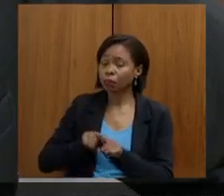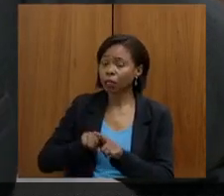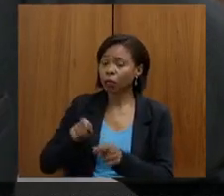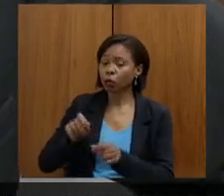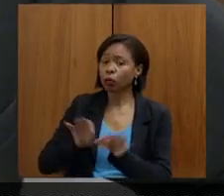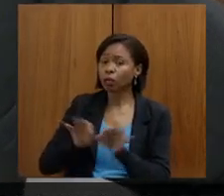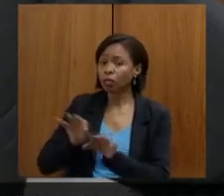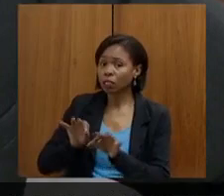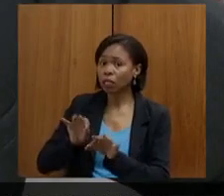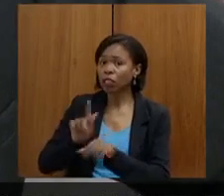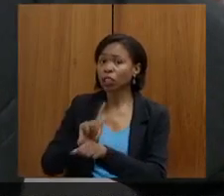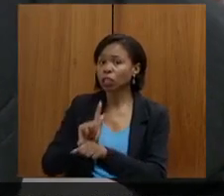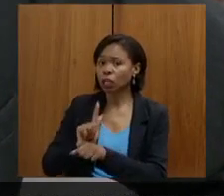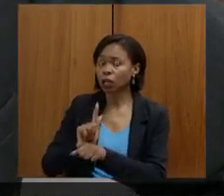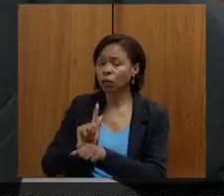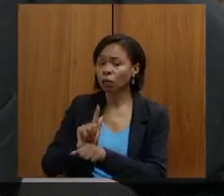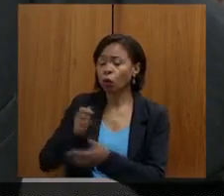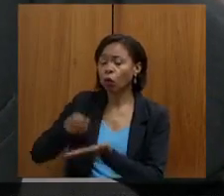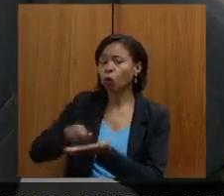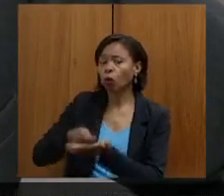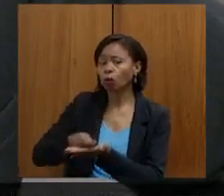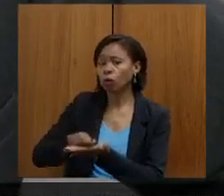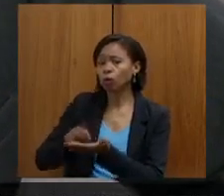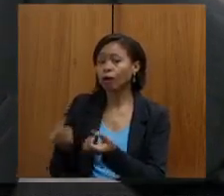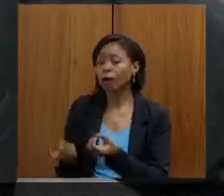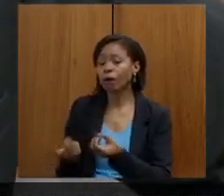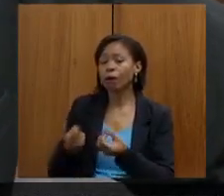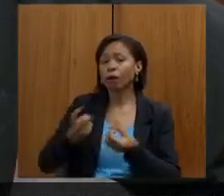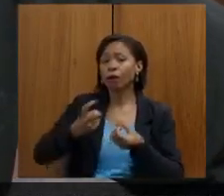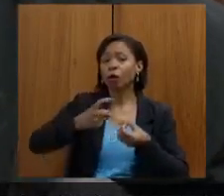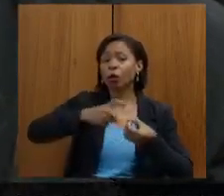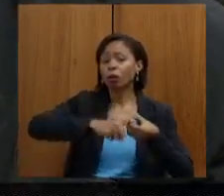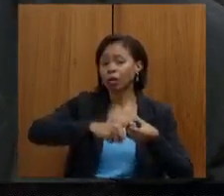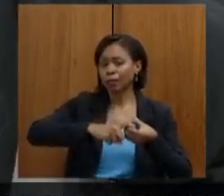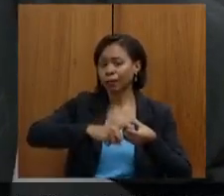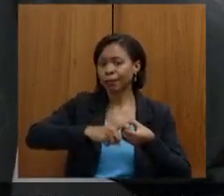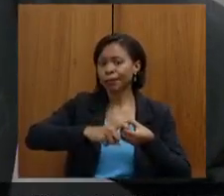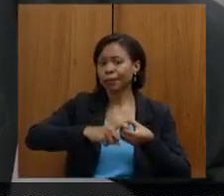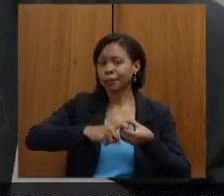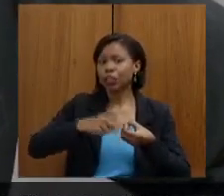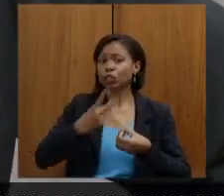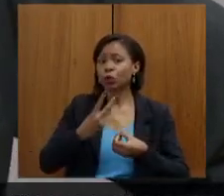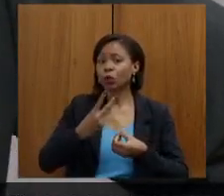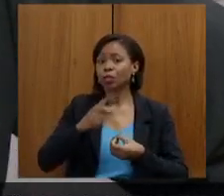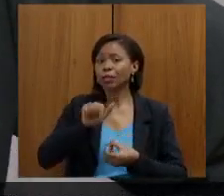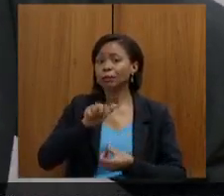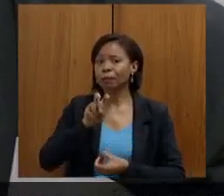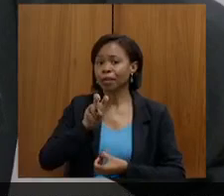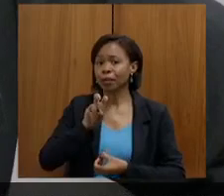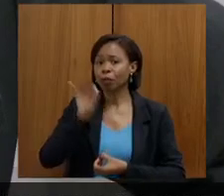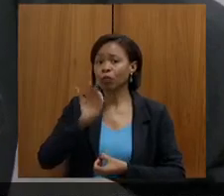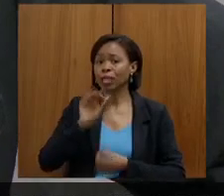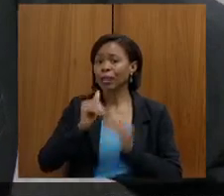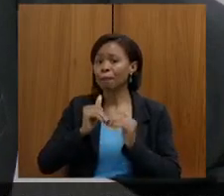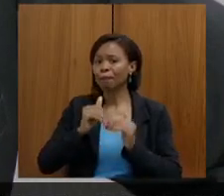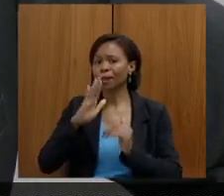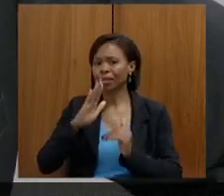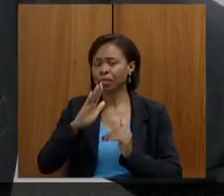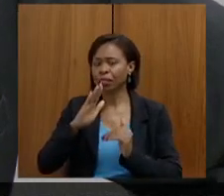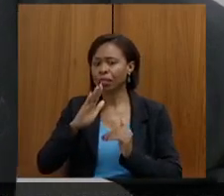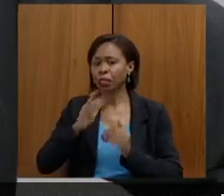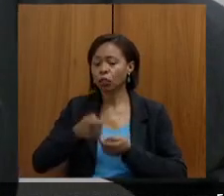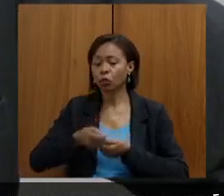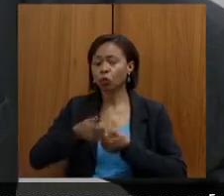devolução ilegal da cobrança ilegal de dois e meio por cento a mais a título de